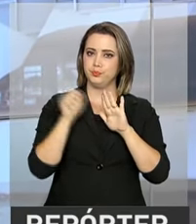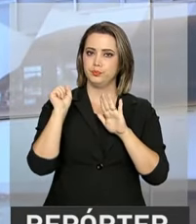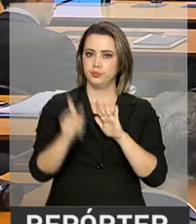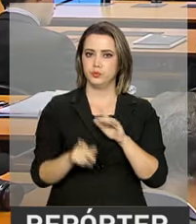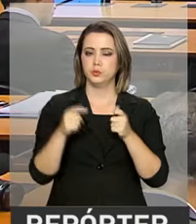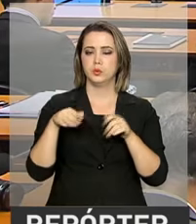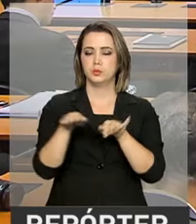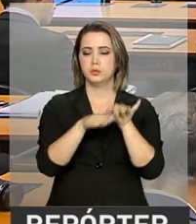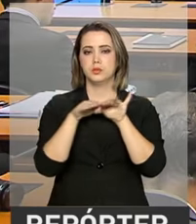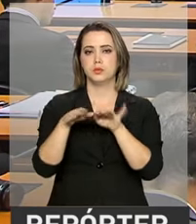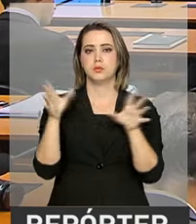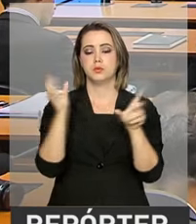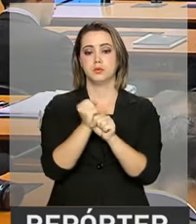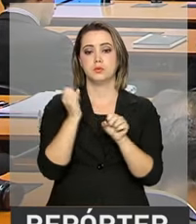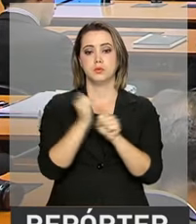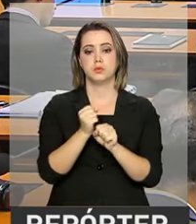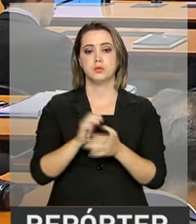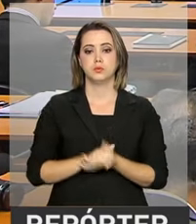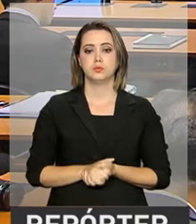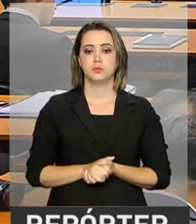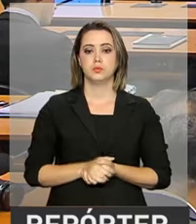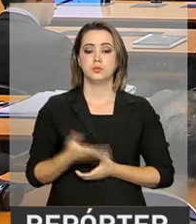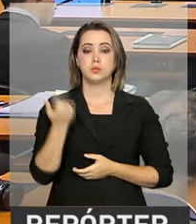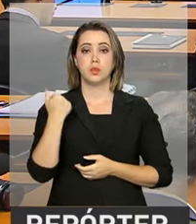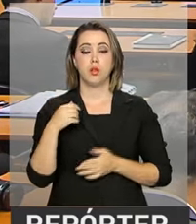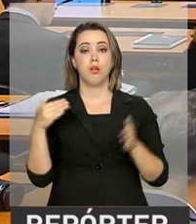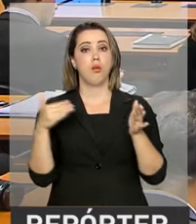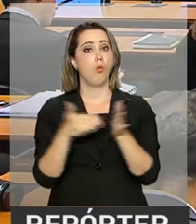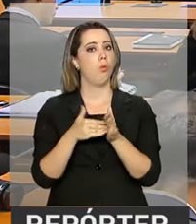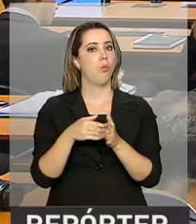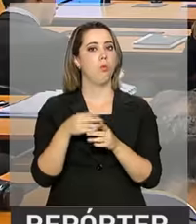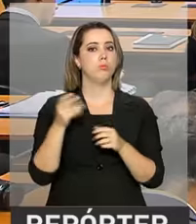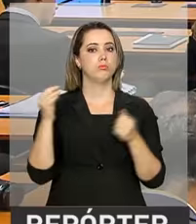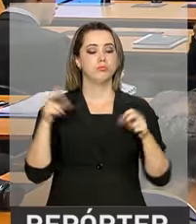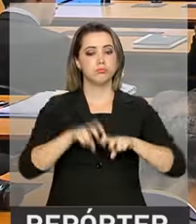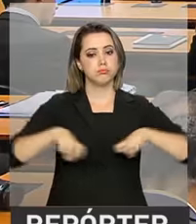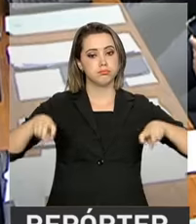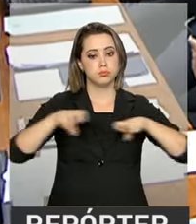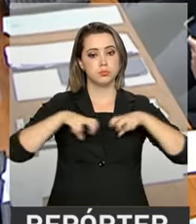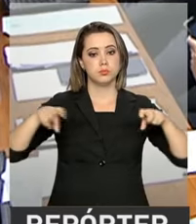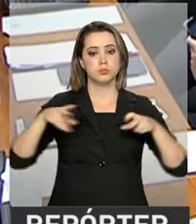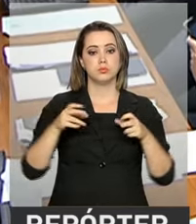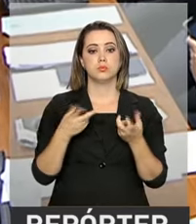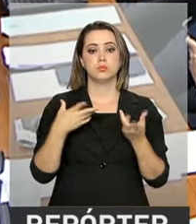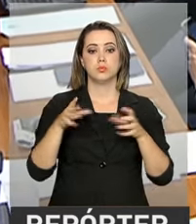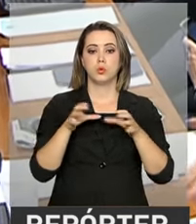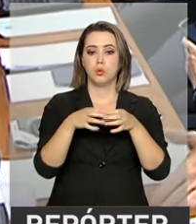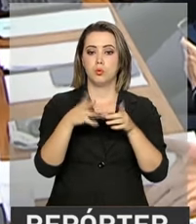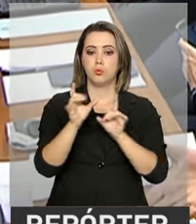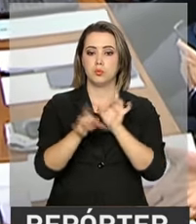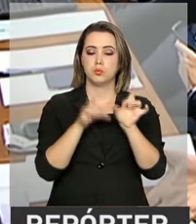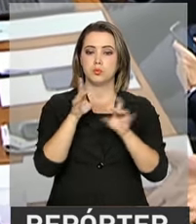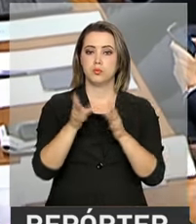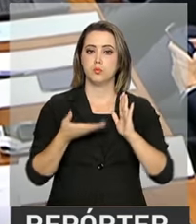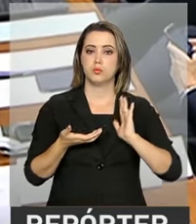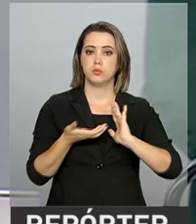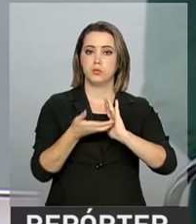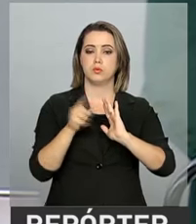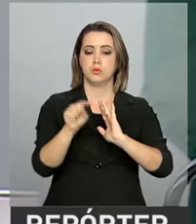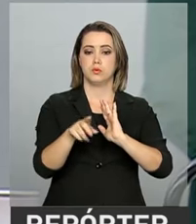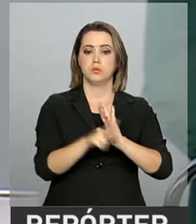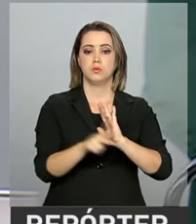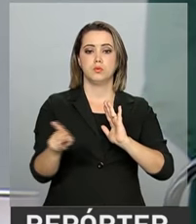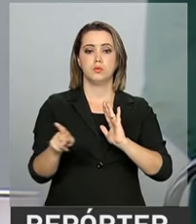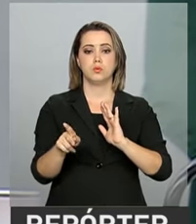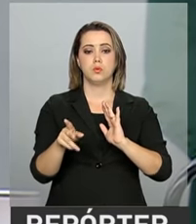públicas. Na última audiência pública sobre a reforma da Previdência na Comissão Especial da Câmara dos Deputados,